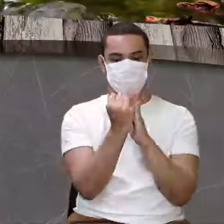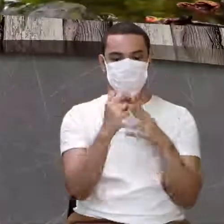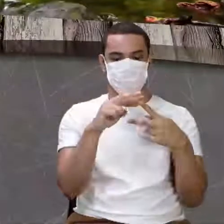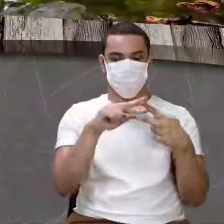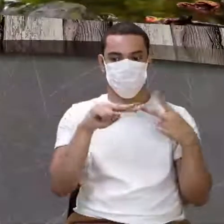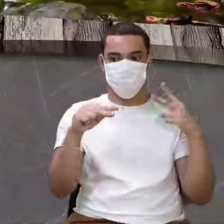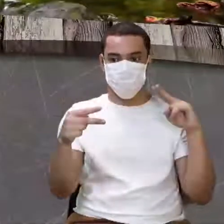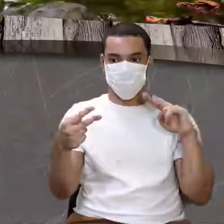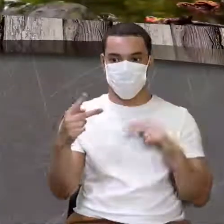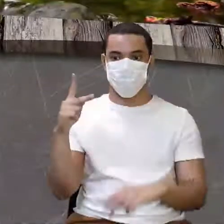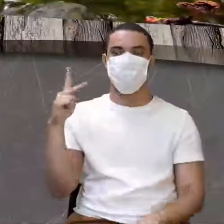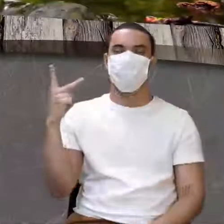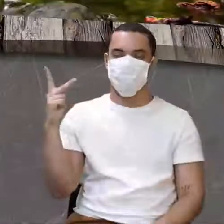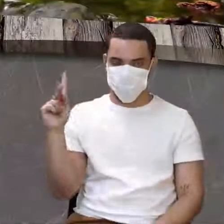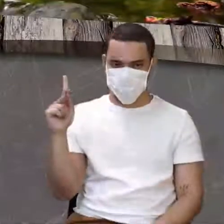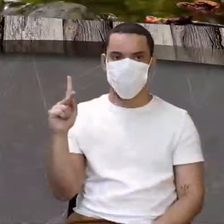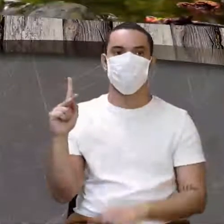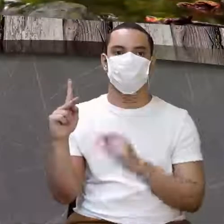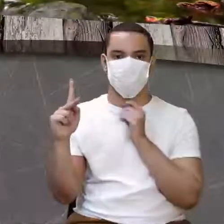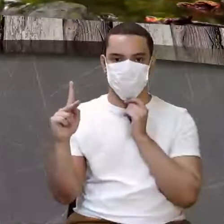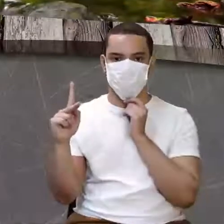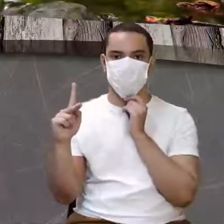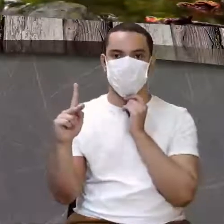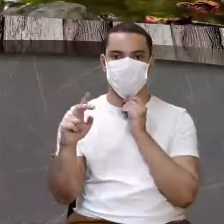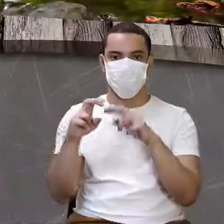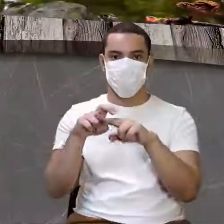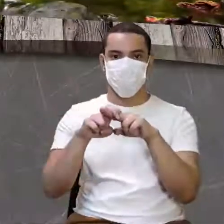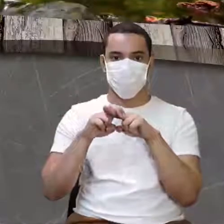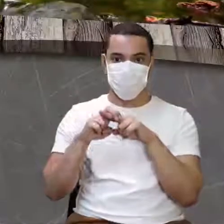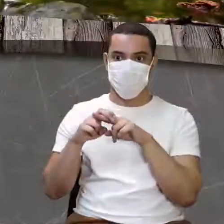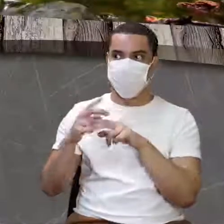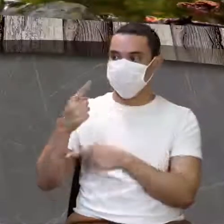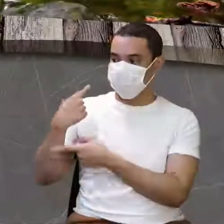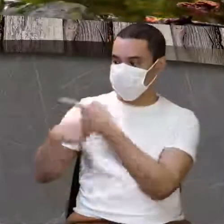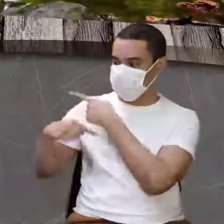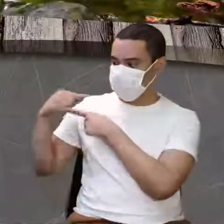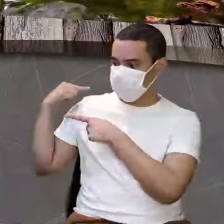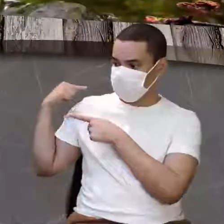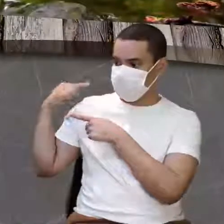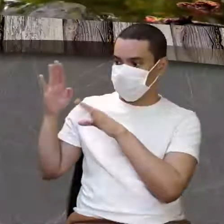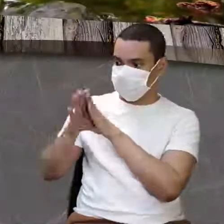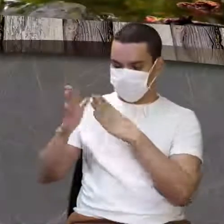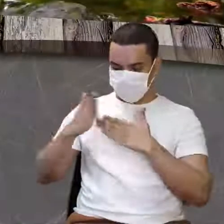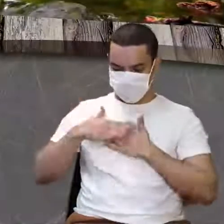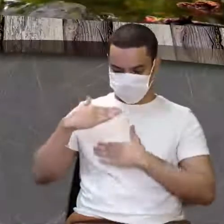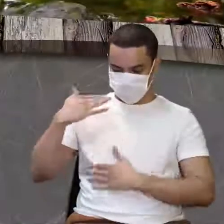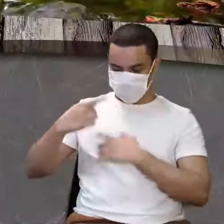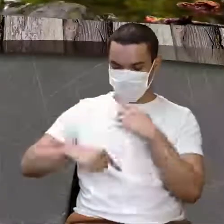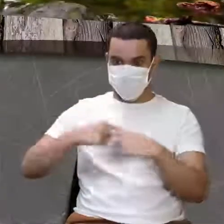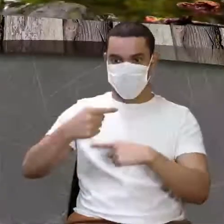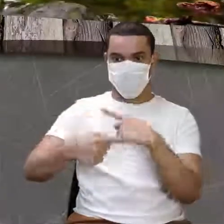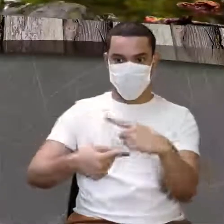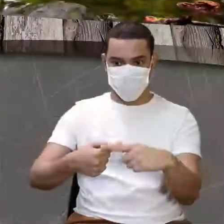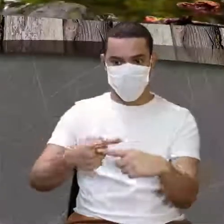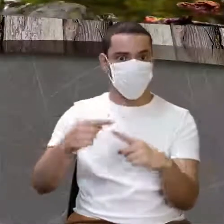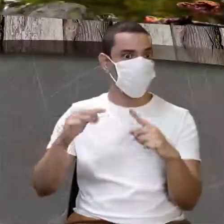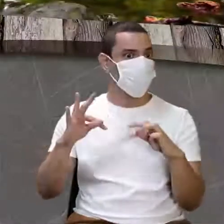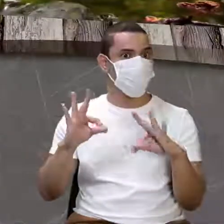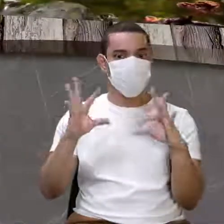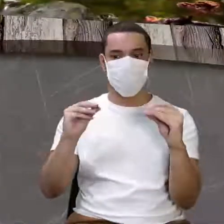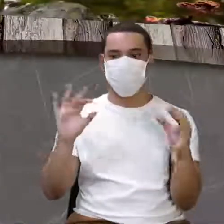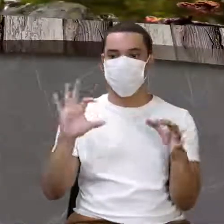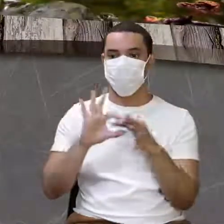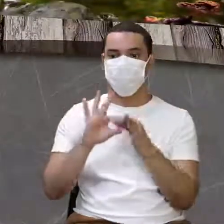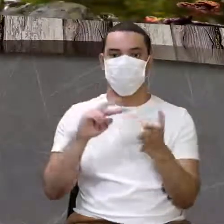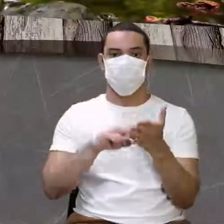genética. Então, ancestralidade, descendência, tem tudo a ver